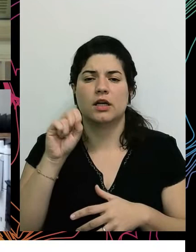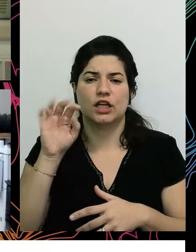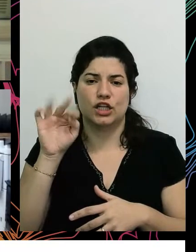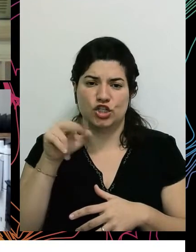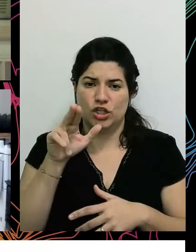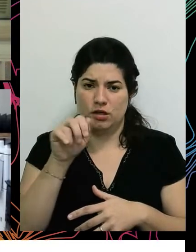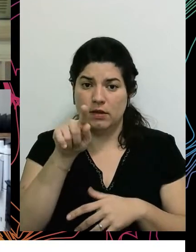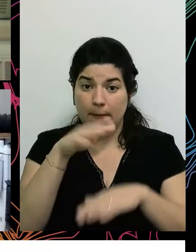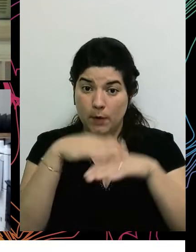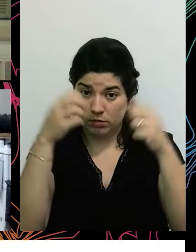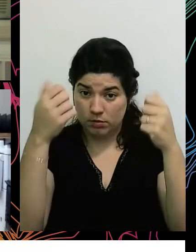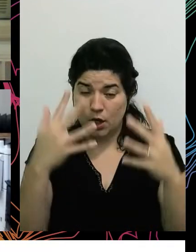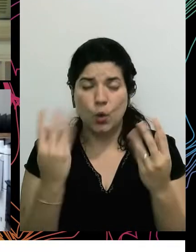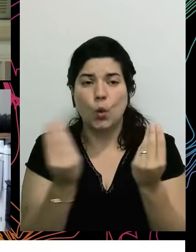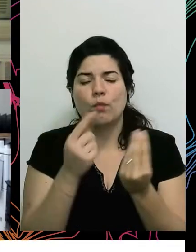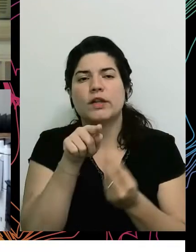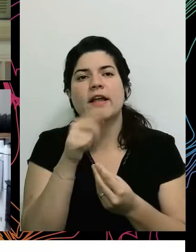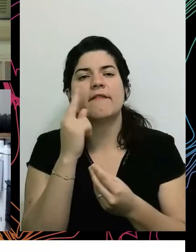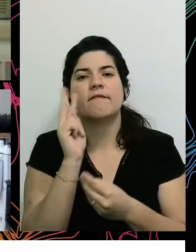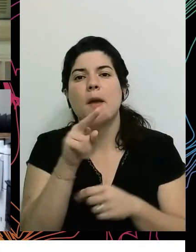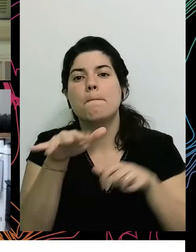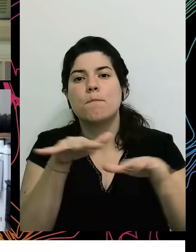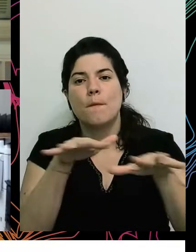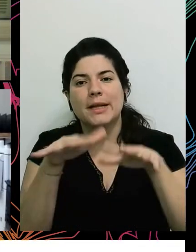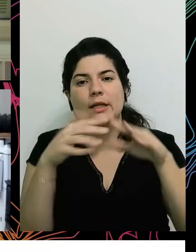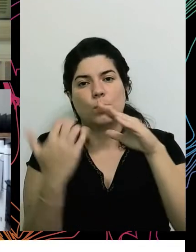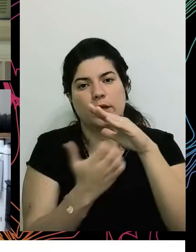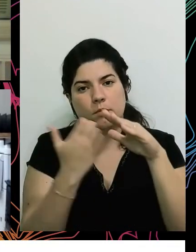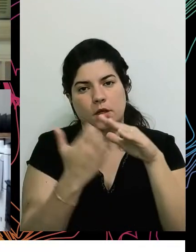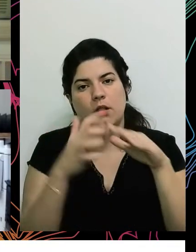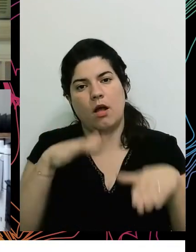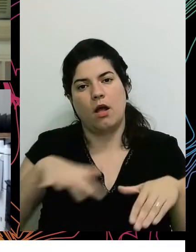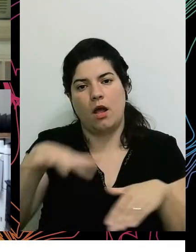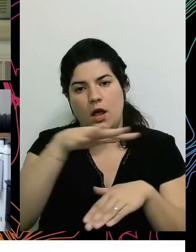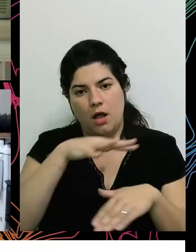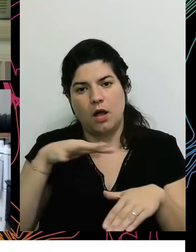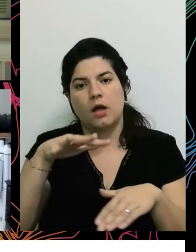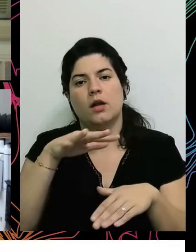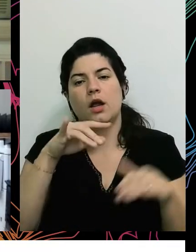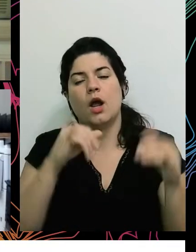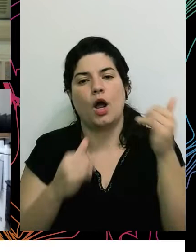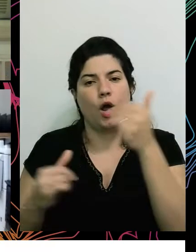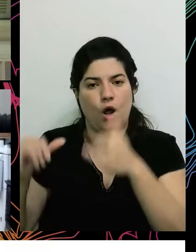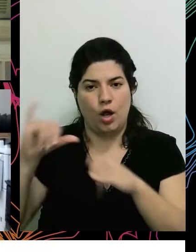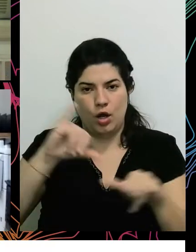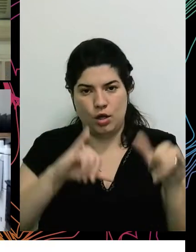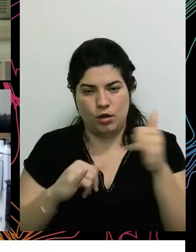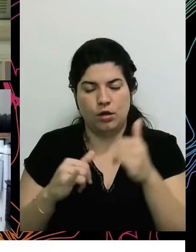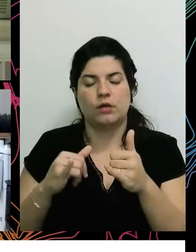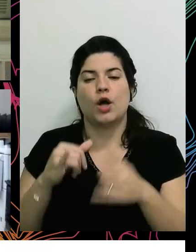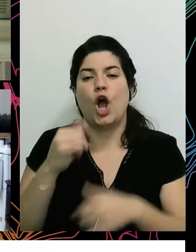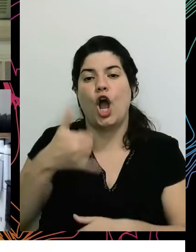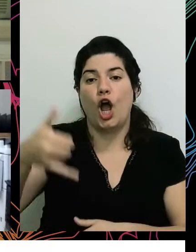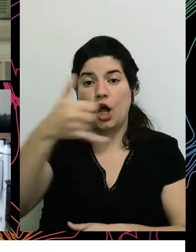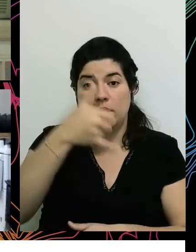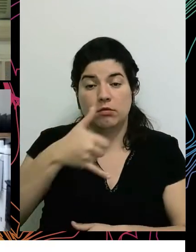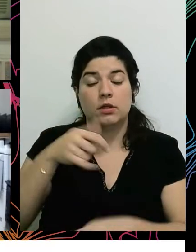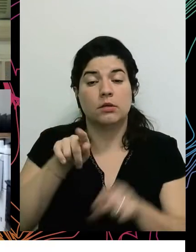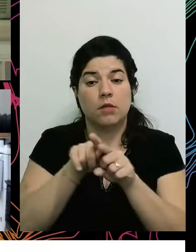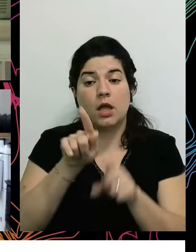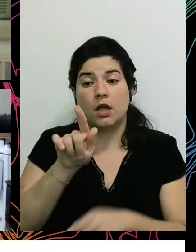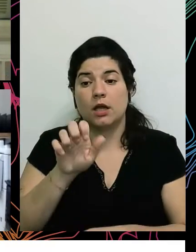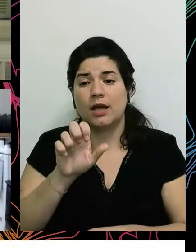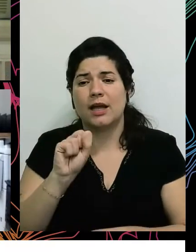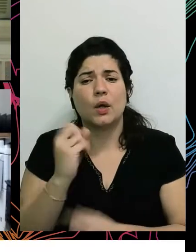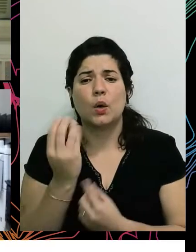sobre como você vê as movimentações das empresas no setor de óleo e gás, você representa a BP também, como que elas têm se